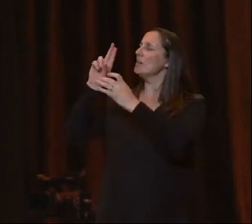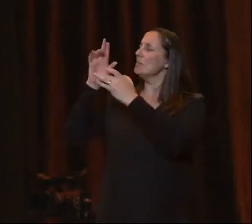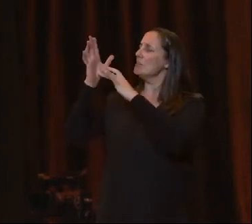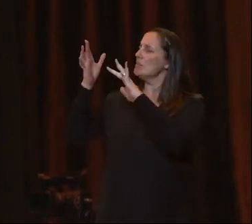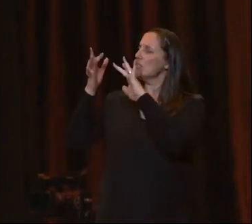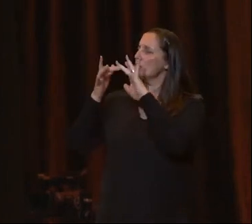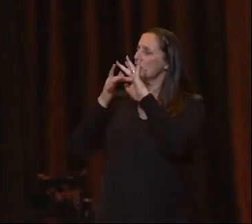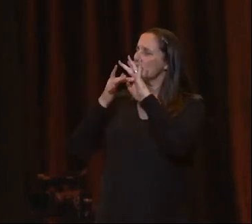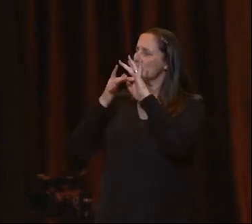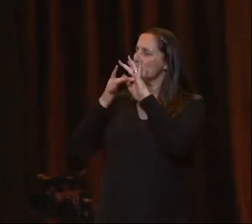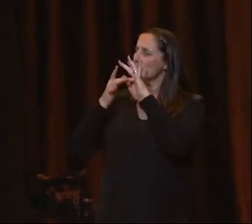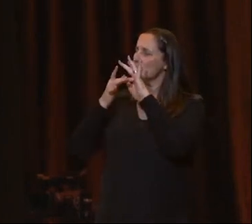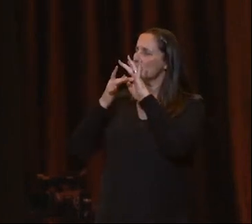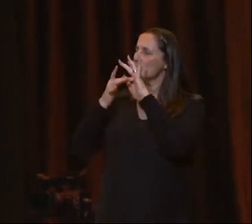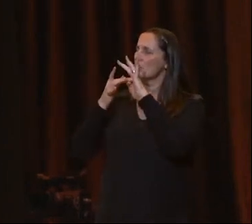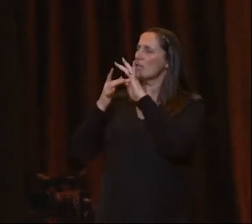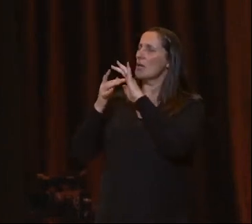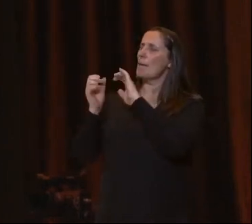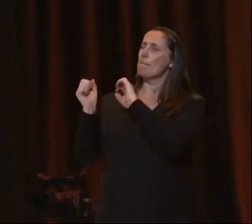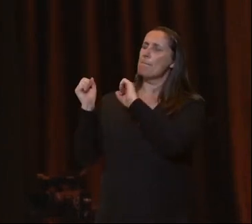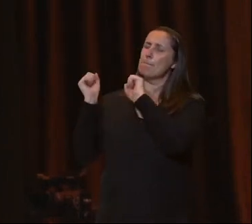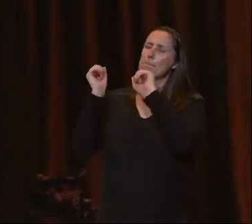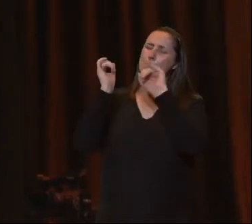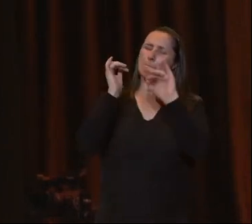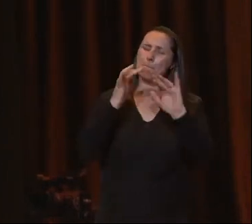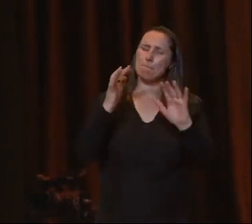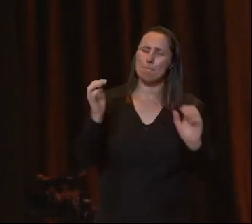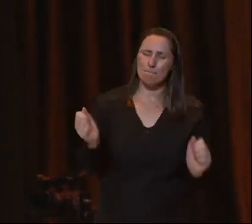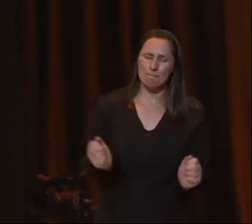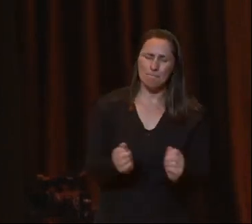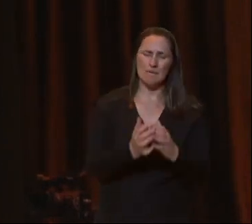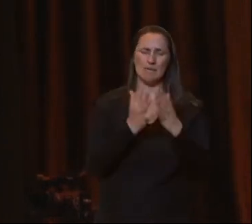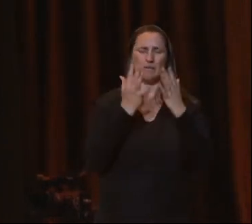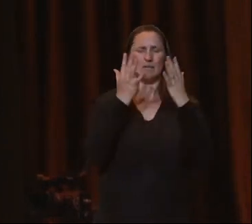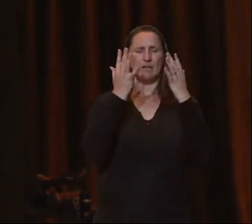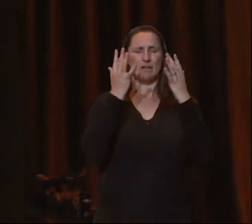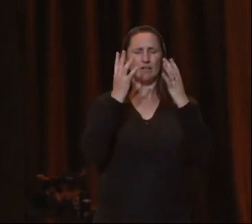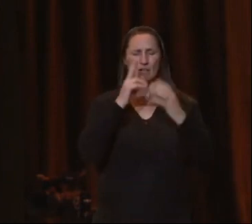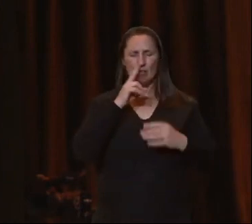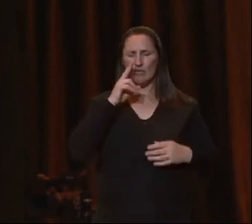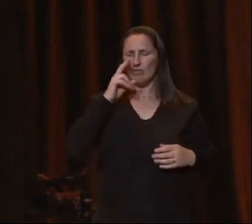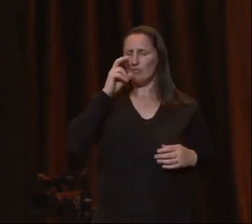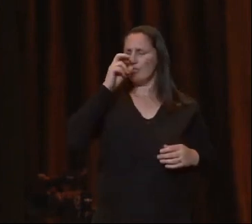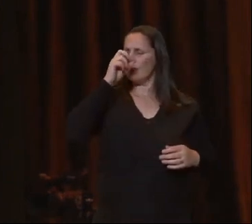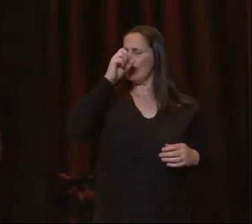provisão milagrosa venha sobre os meus irmãos. Força